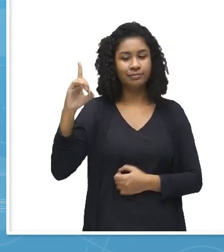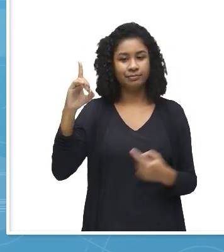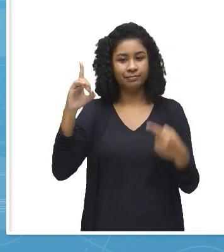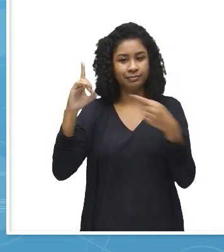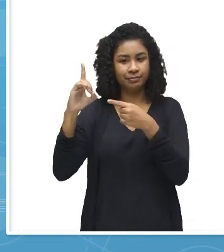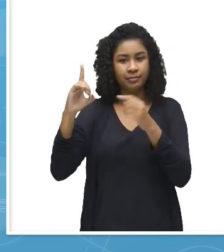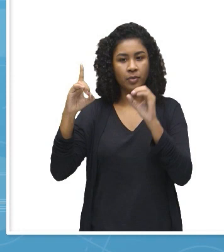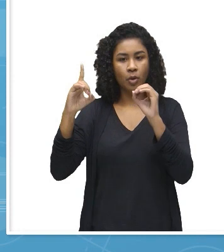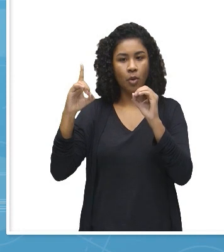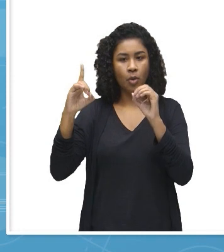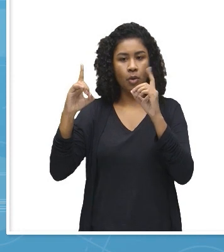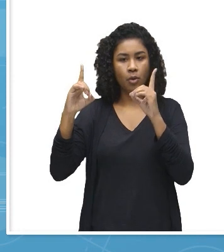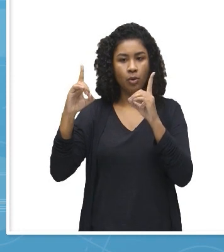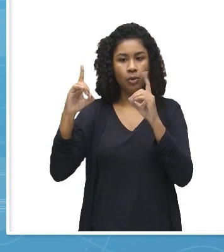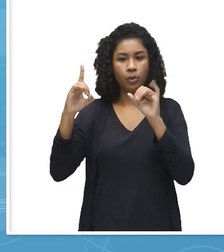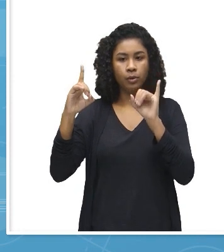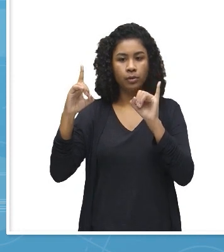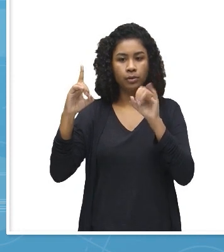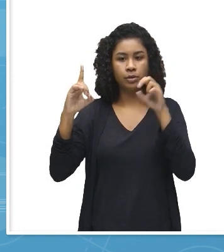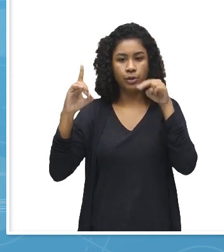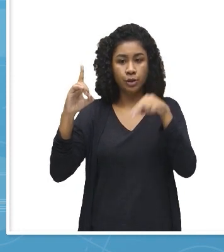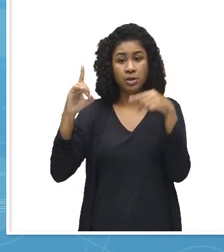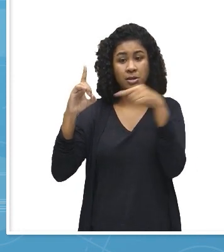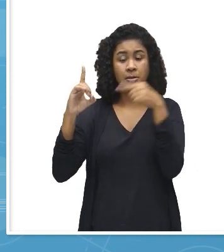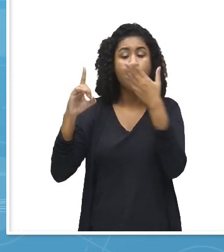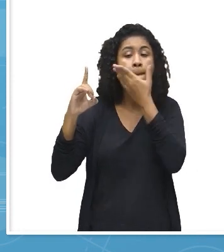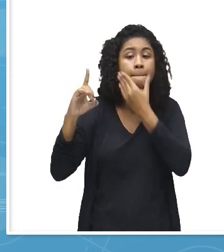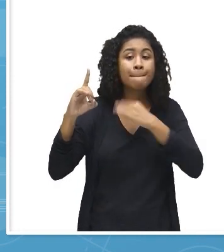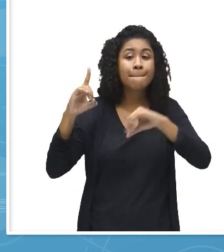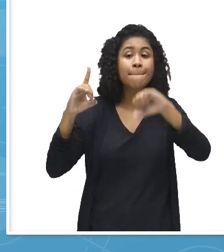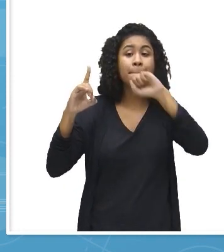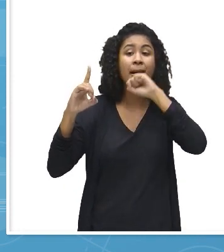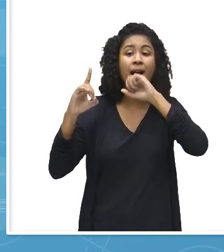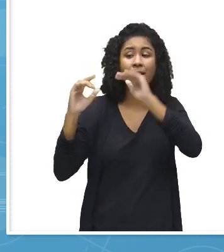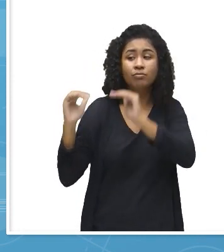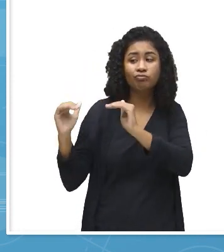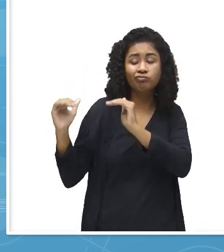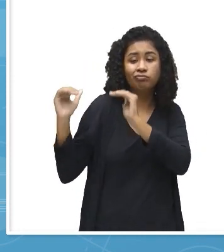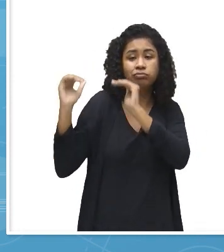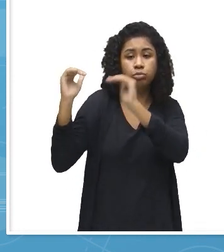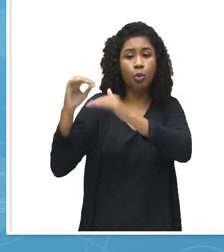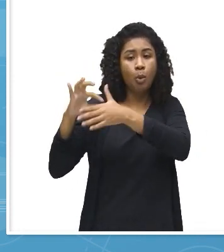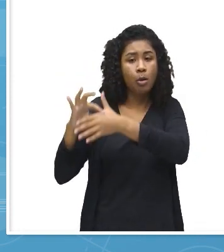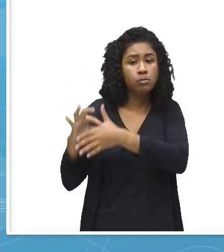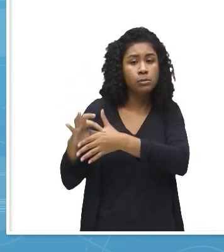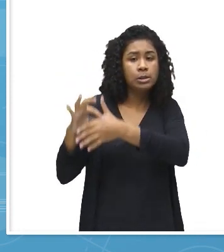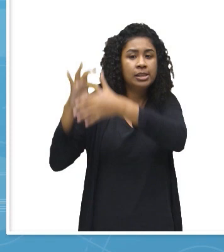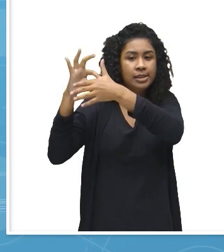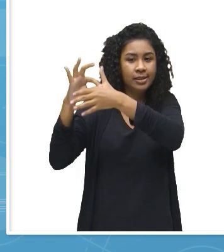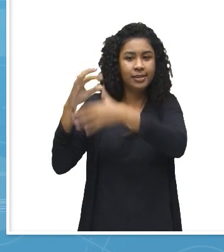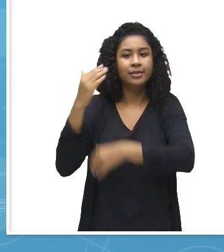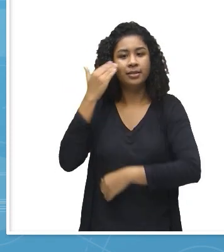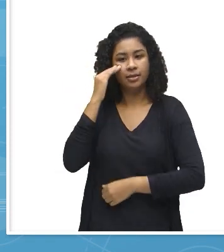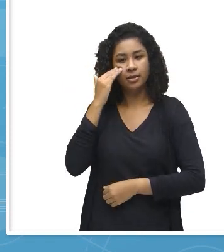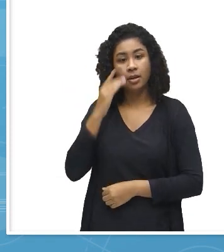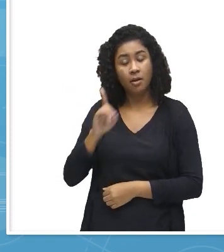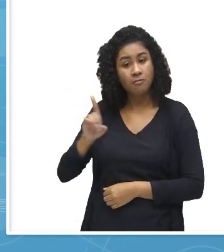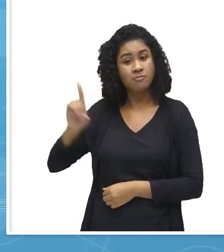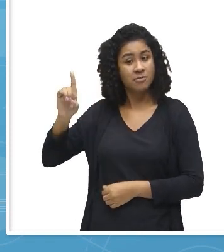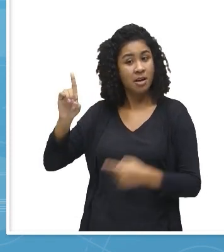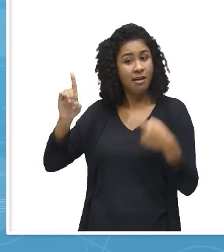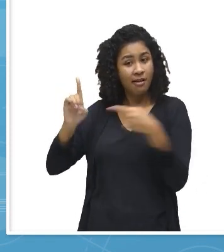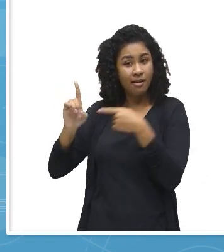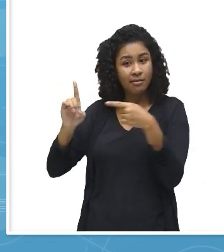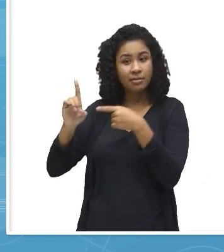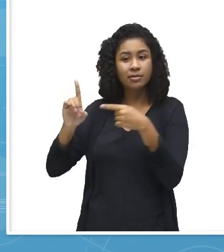Odin. Odin ali que era visto como o pai dos deuses, estava ali à frente. Era Odin aí que era,